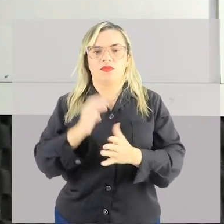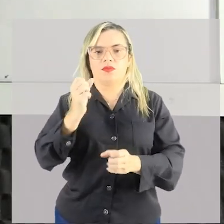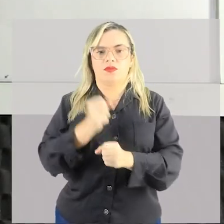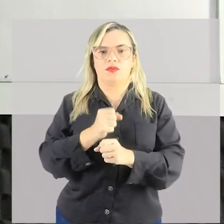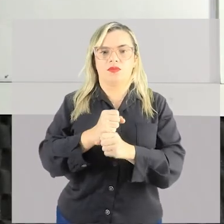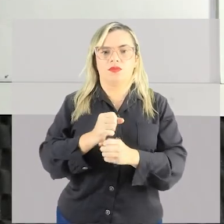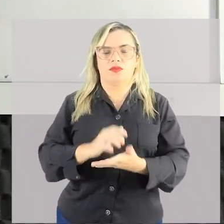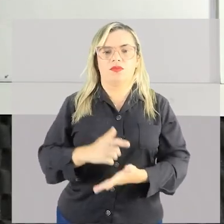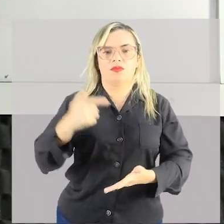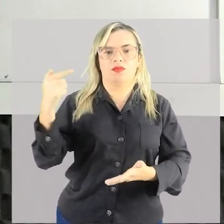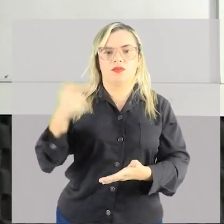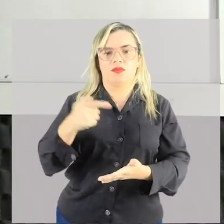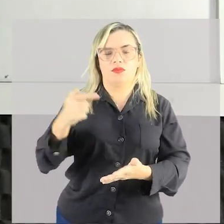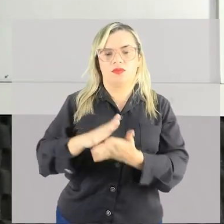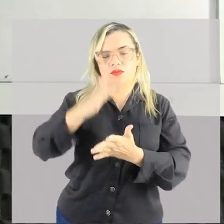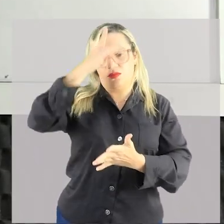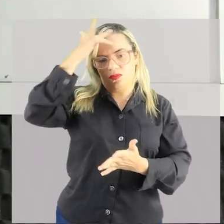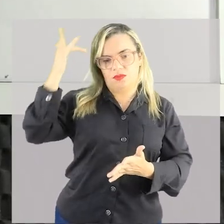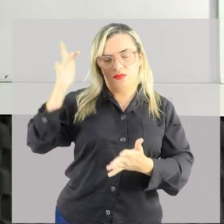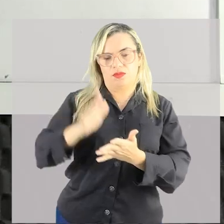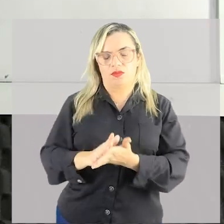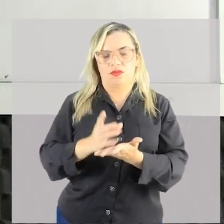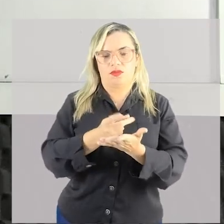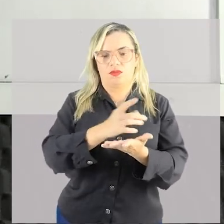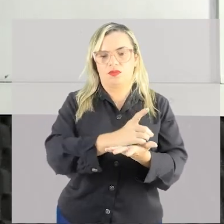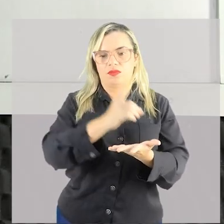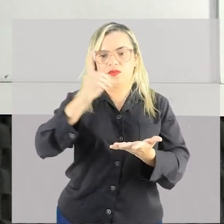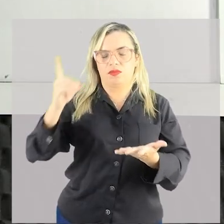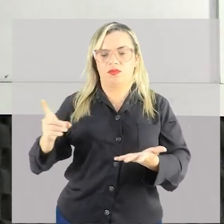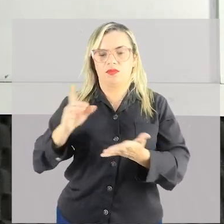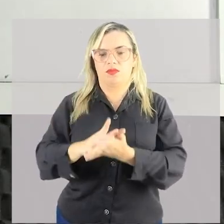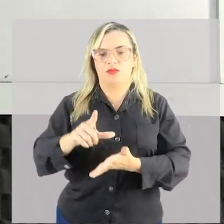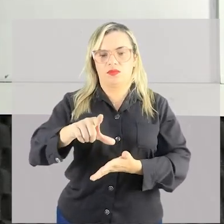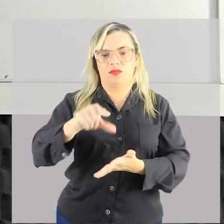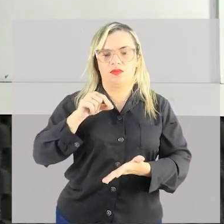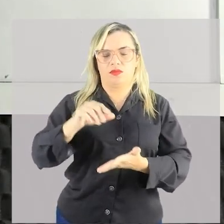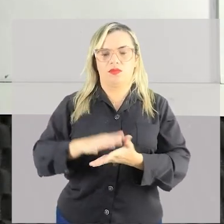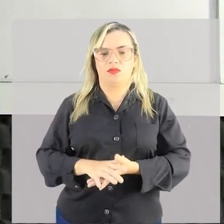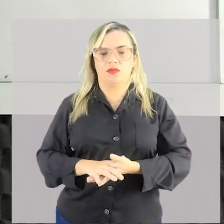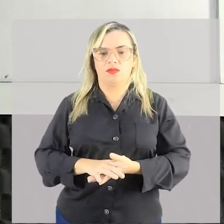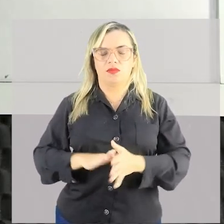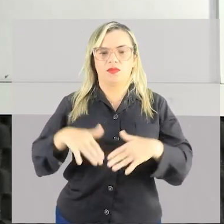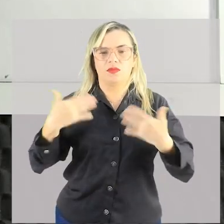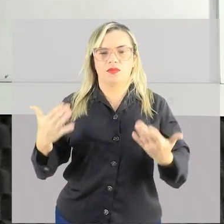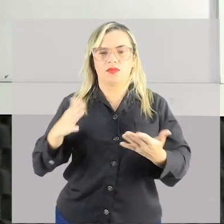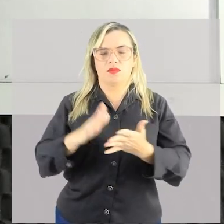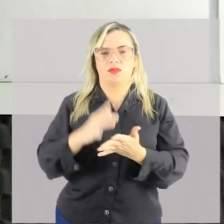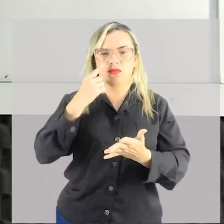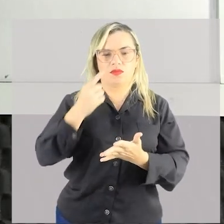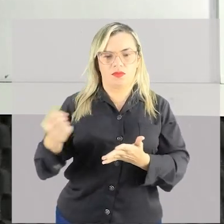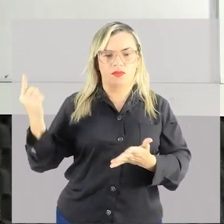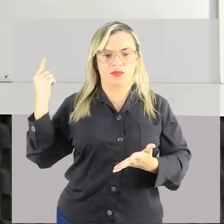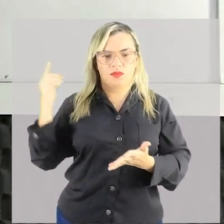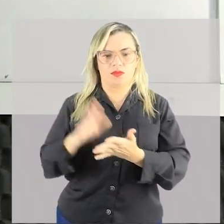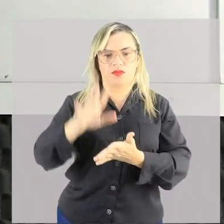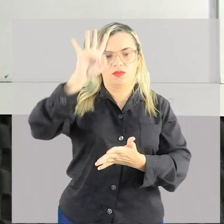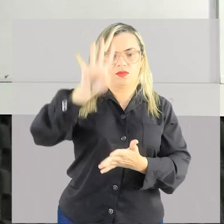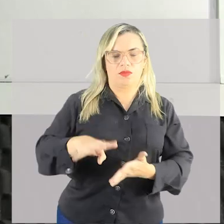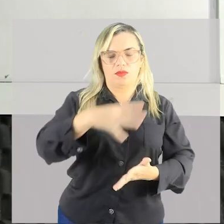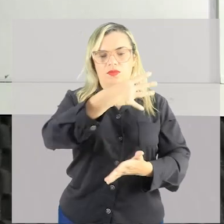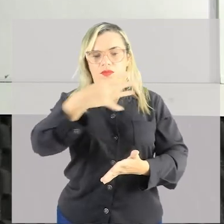ser a sétima pessoa do grupo né então a sorteada sétima pessoa do grupo se você observar bem na